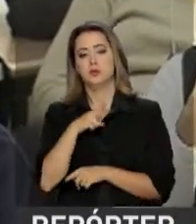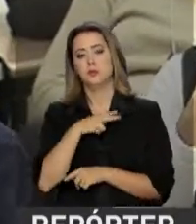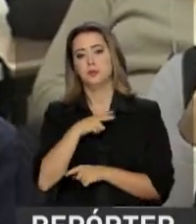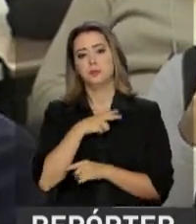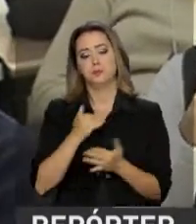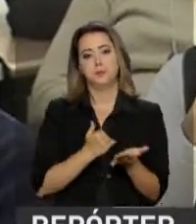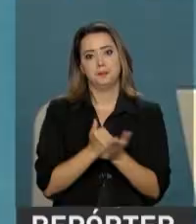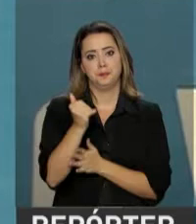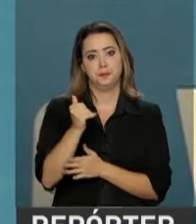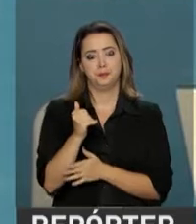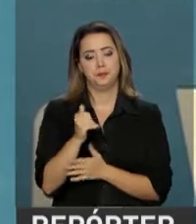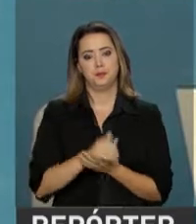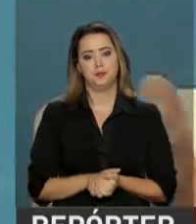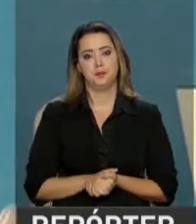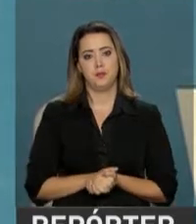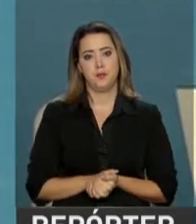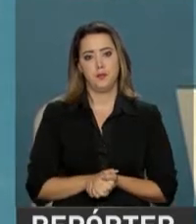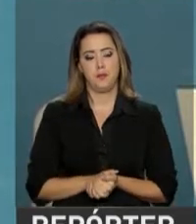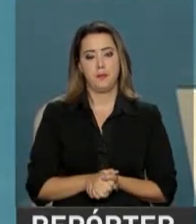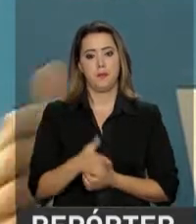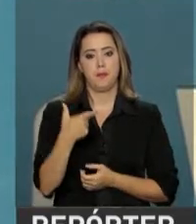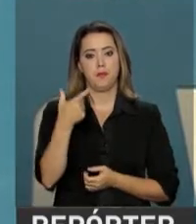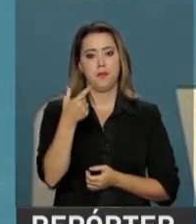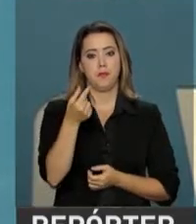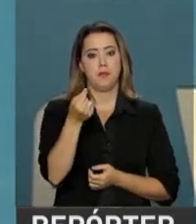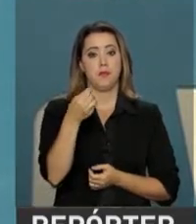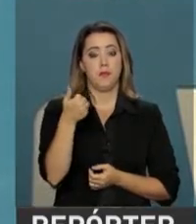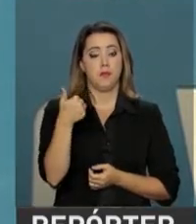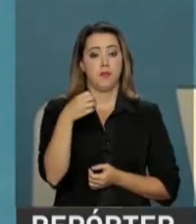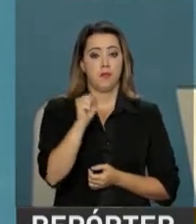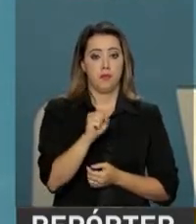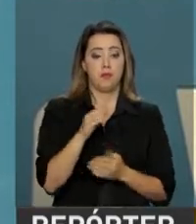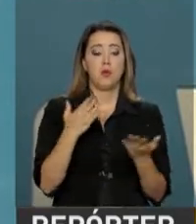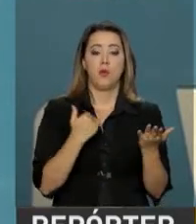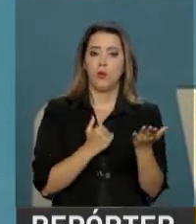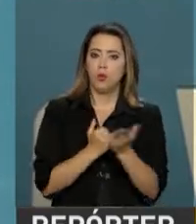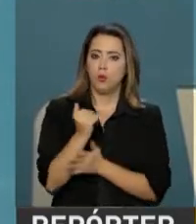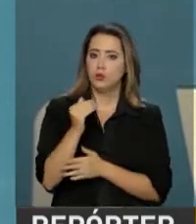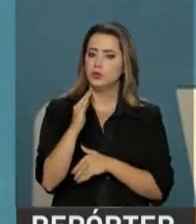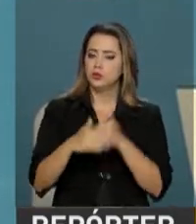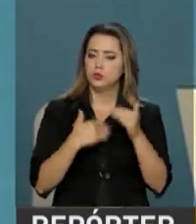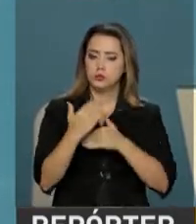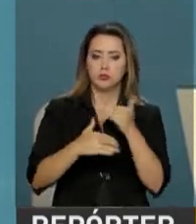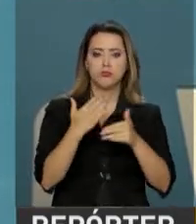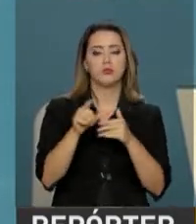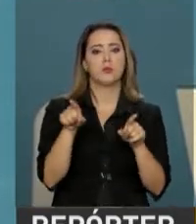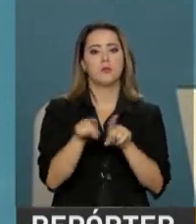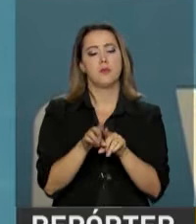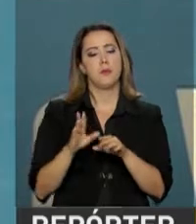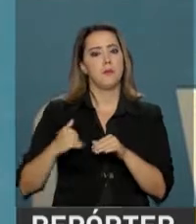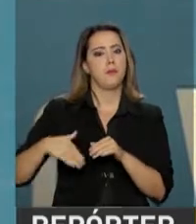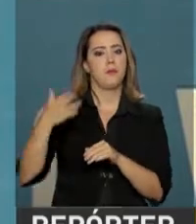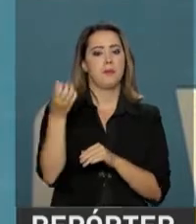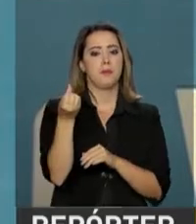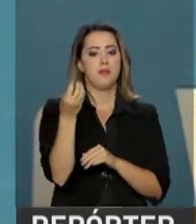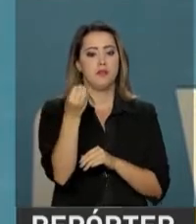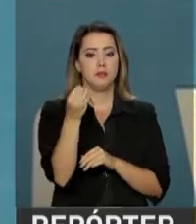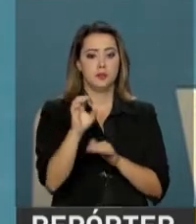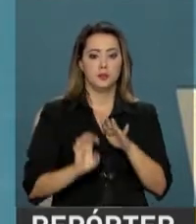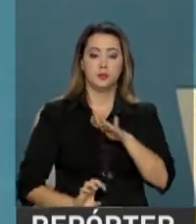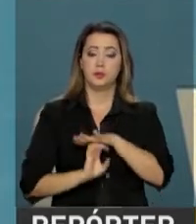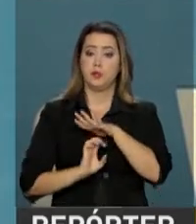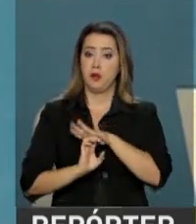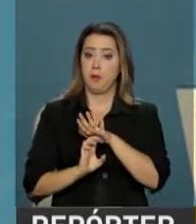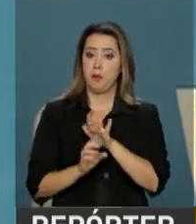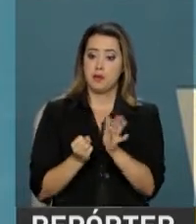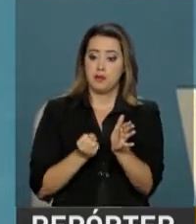a startup a partir de 2018 2019 o programa continua continua crescendo serão mais de 600 status